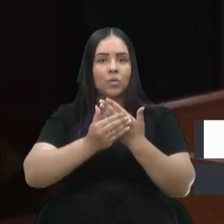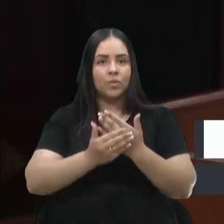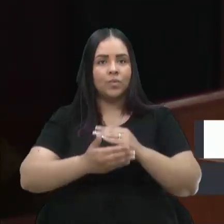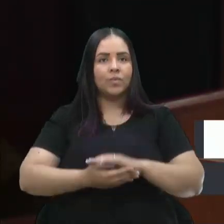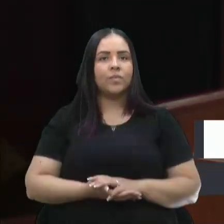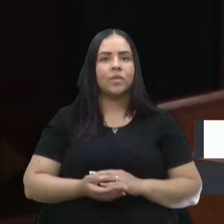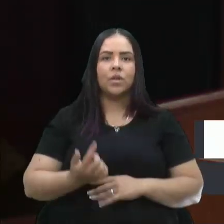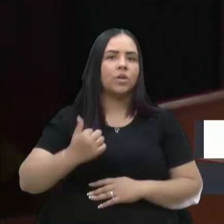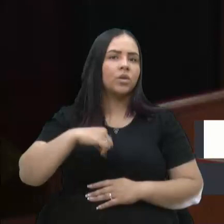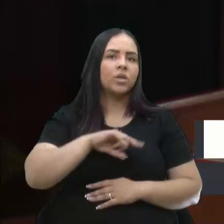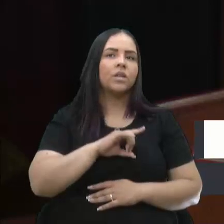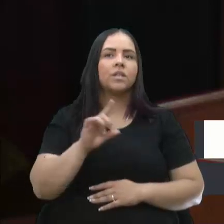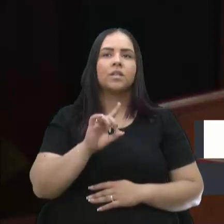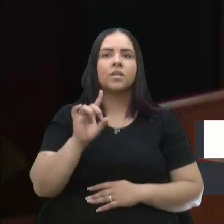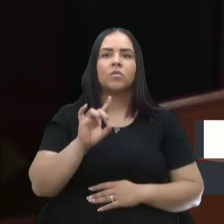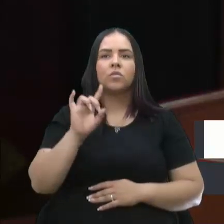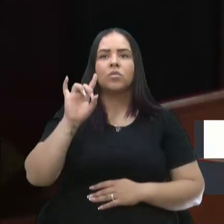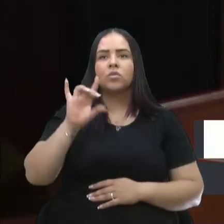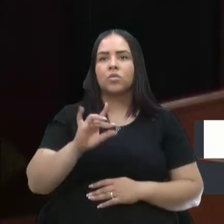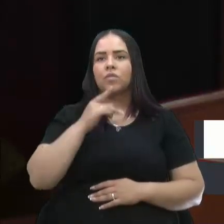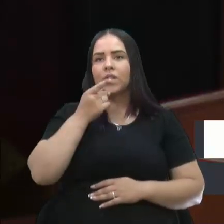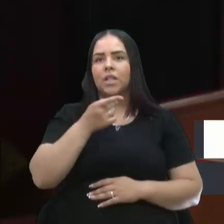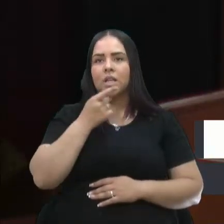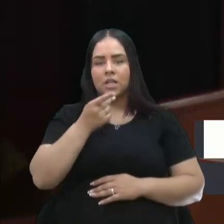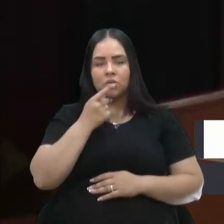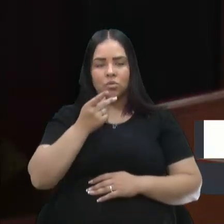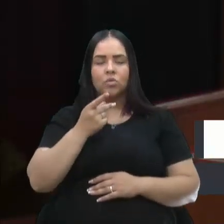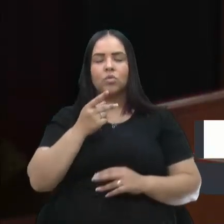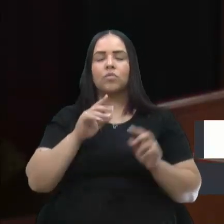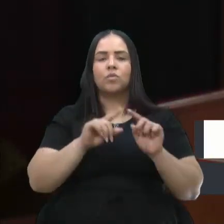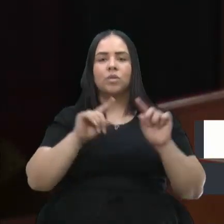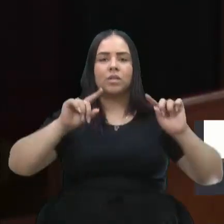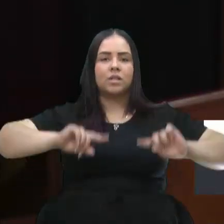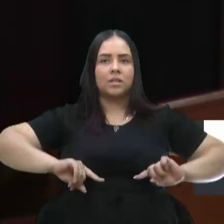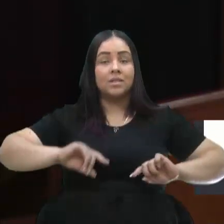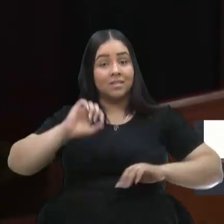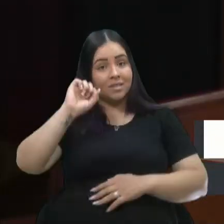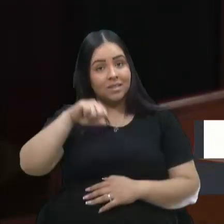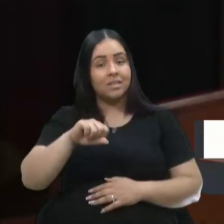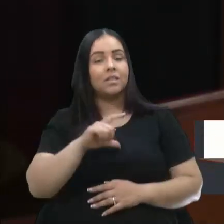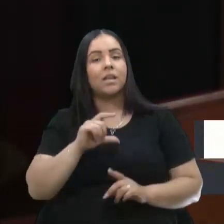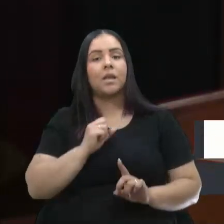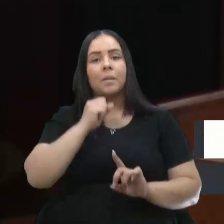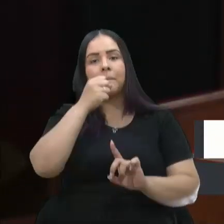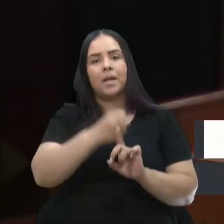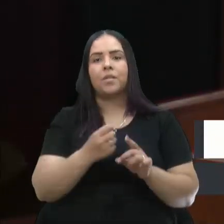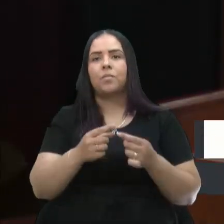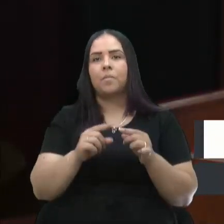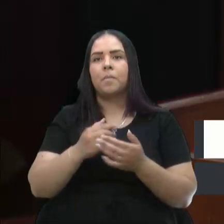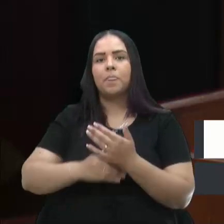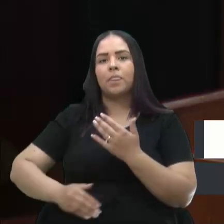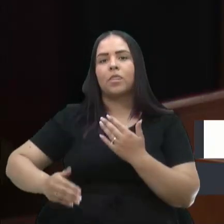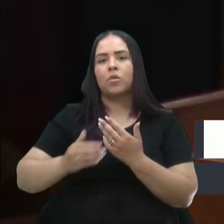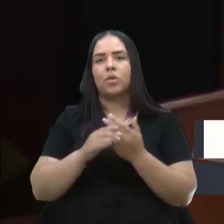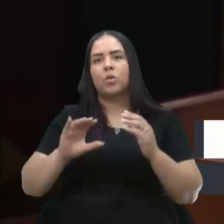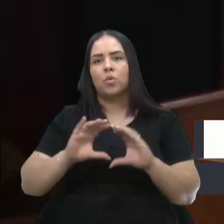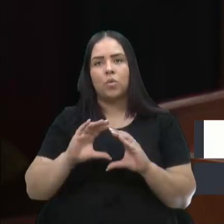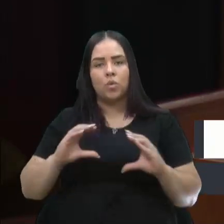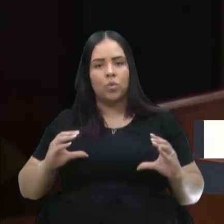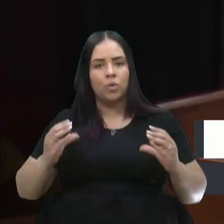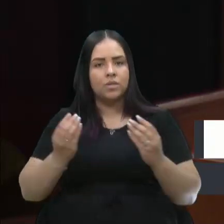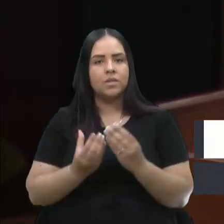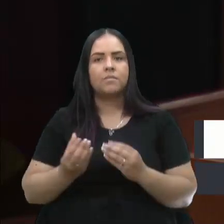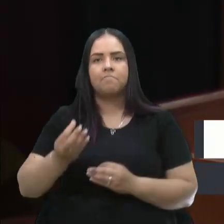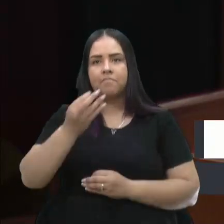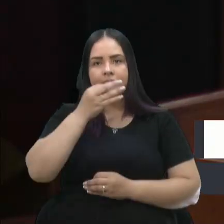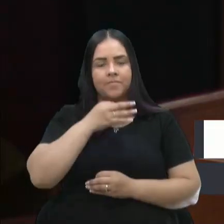Nós não estamos aqui falando apenas dos servidores que serão, sim, impactados, mas de toda a comunidade de